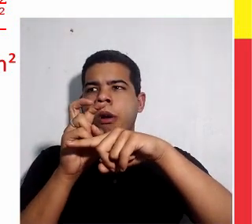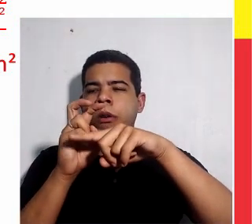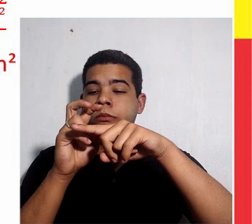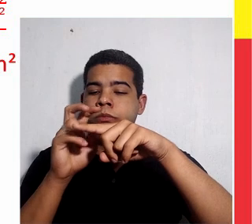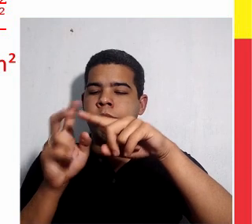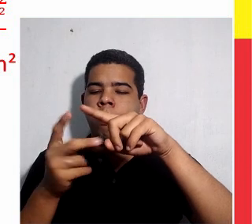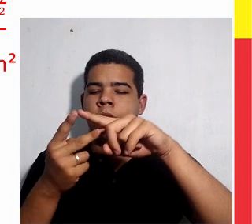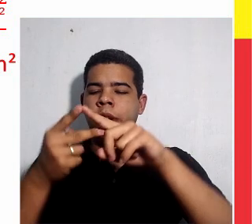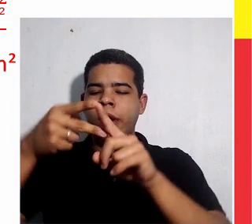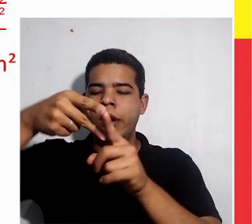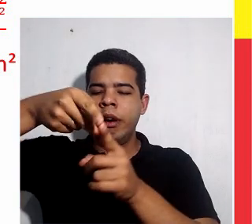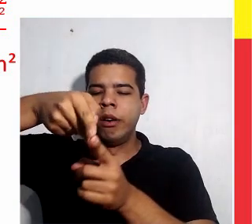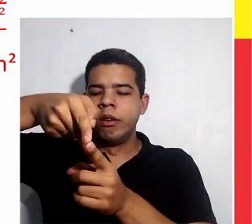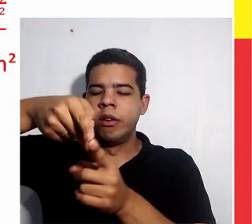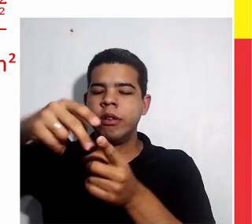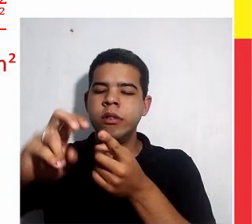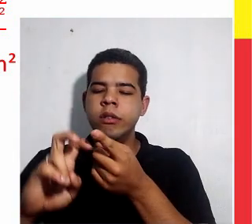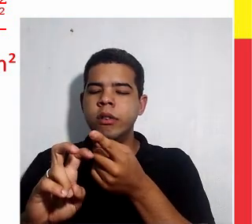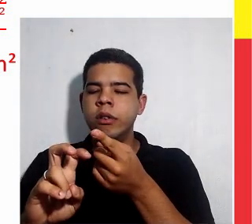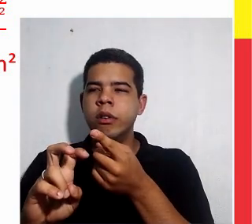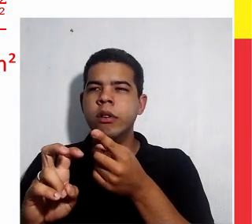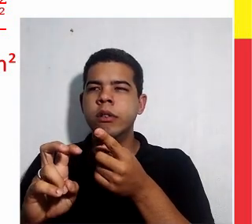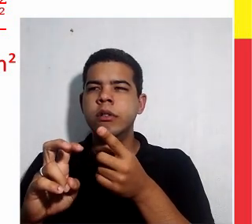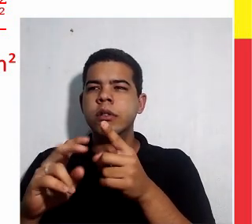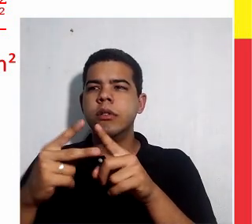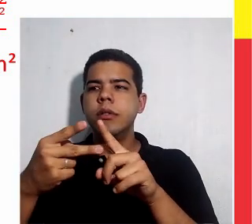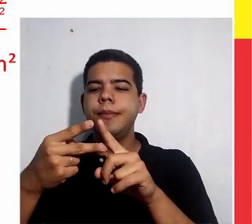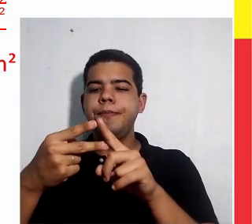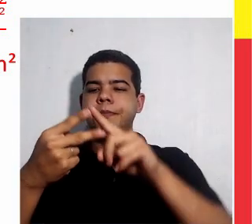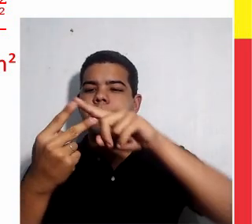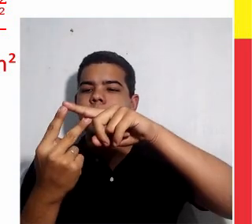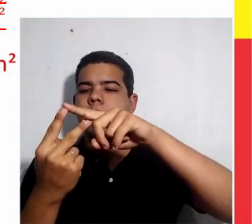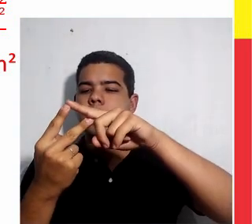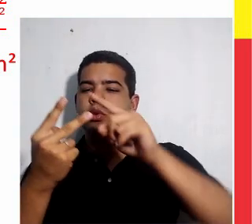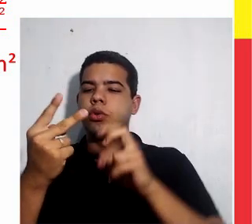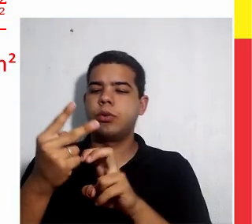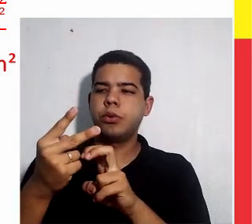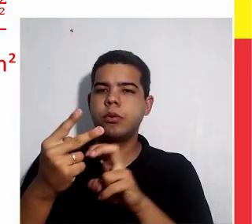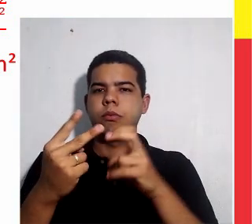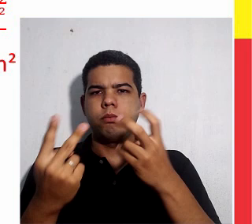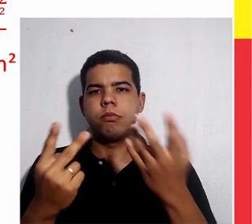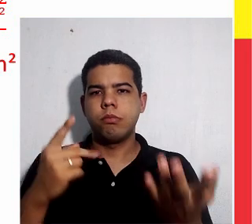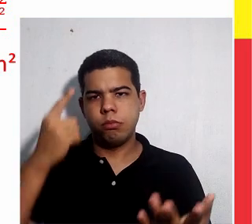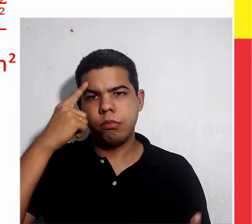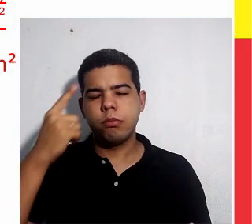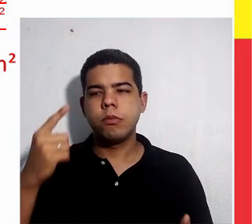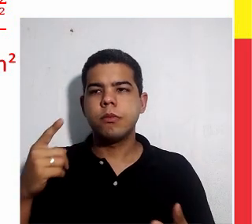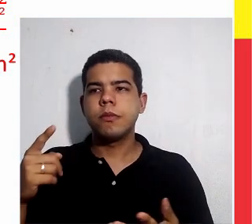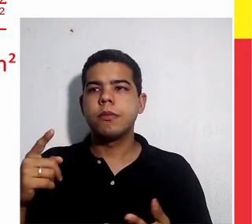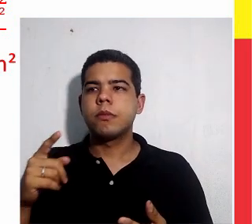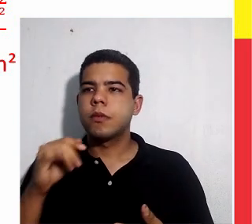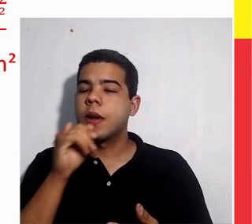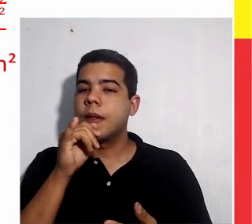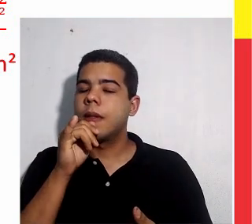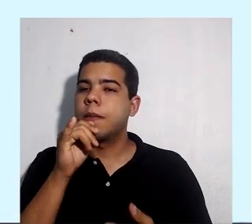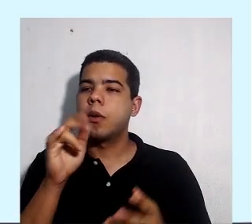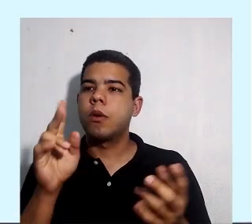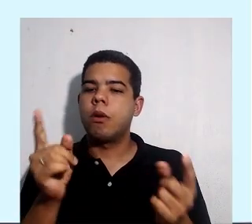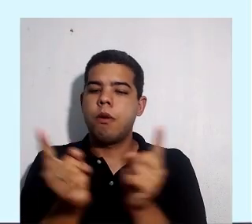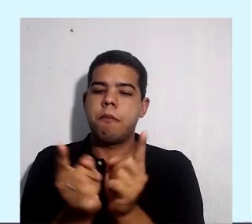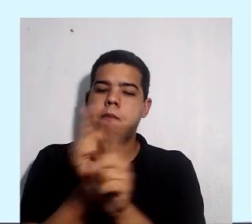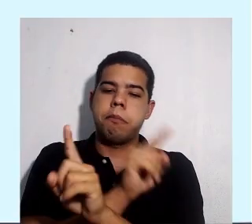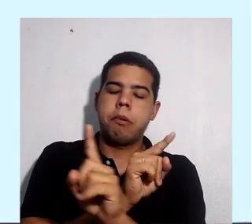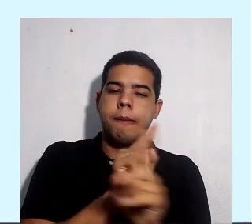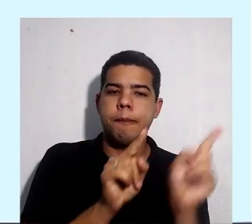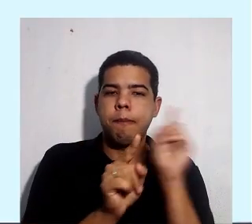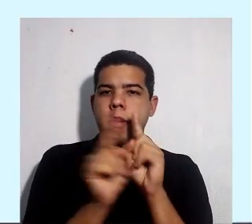12, a altura vai ser 5. Aí é da posição do triângulo que você vai estar imaginando. Mas lembrando que a ordem do produto, né,